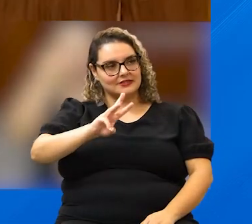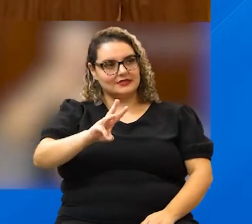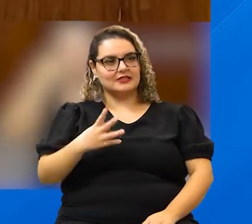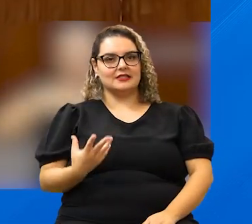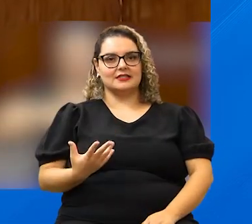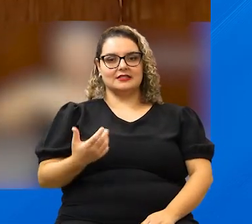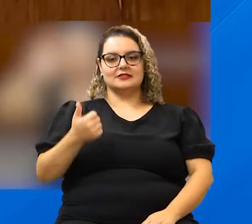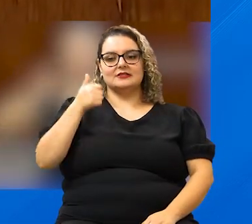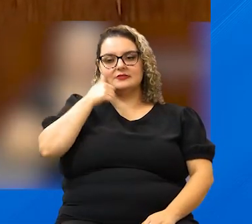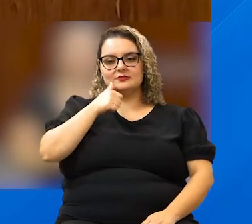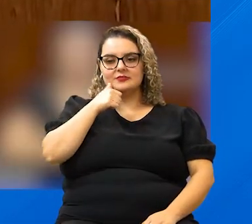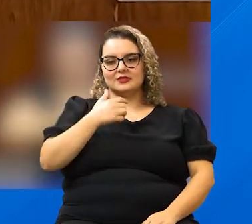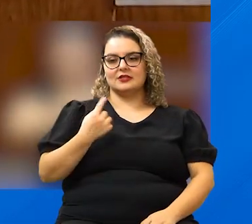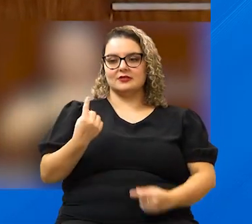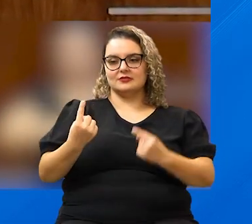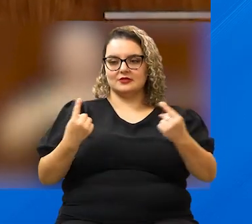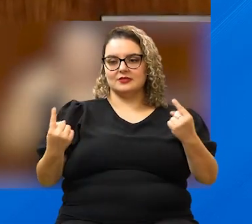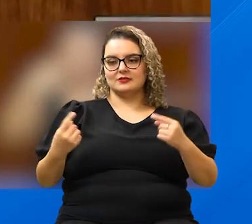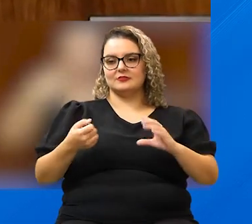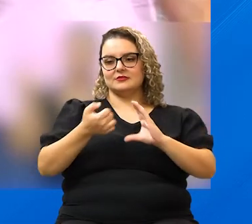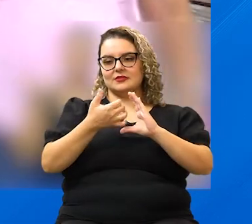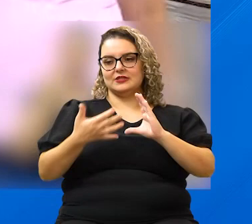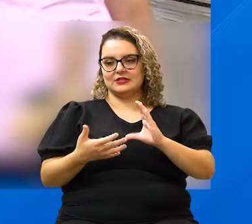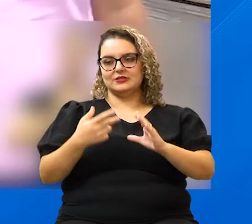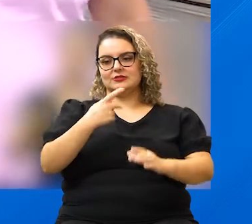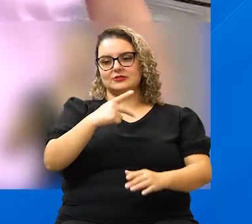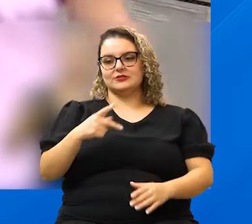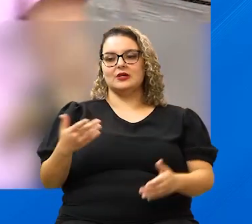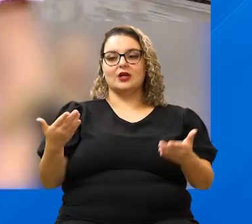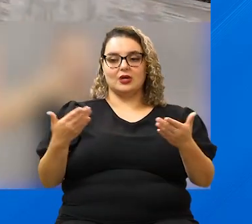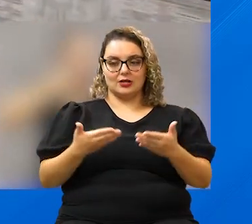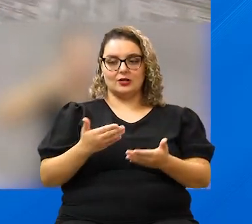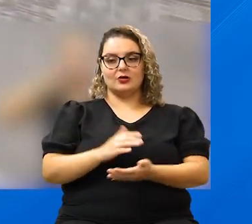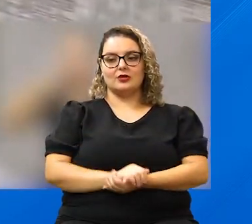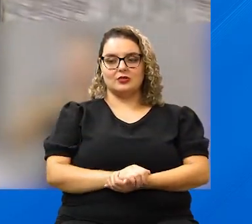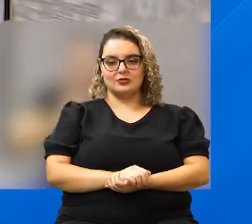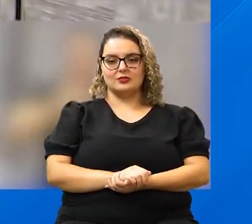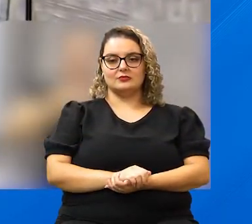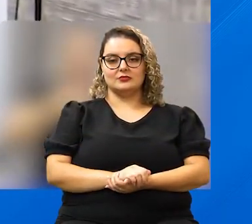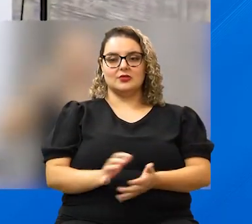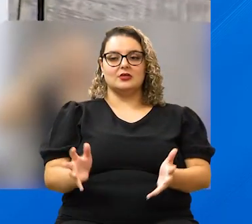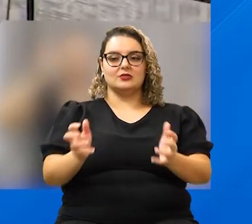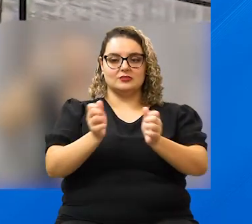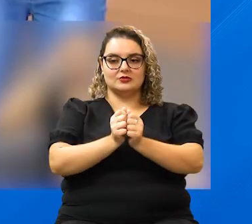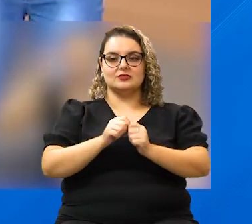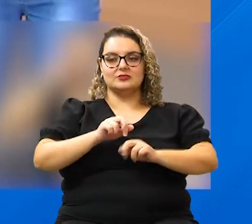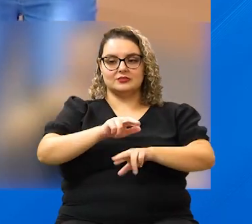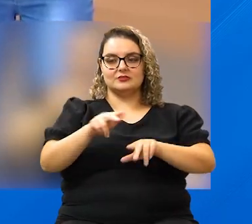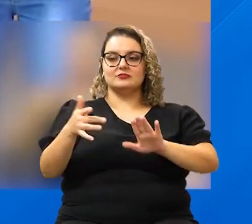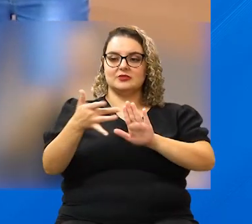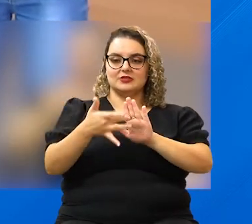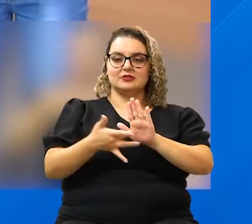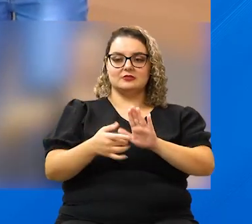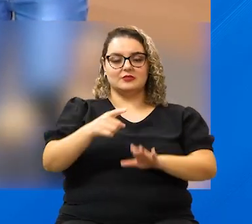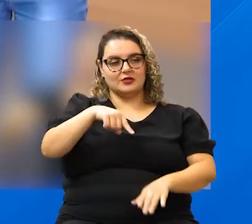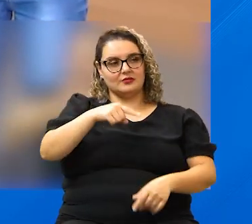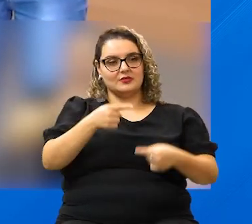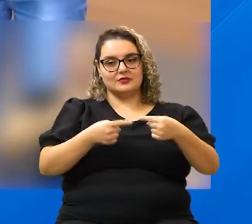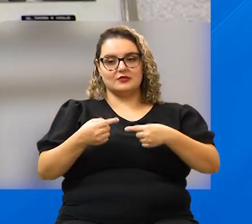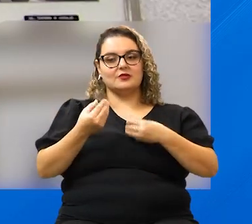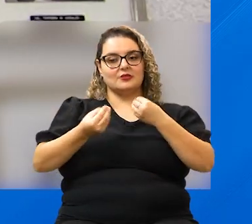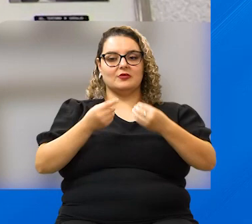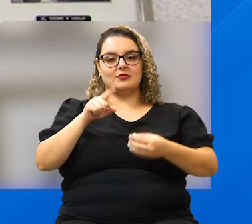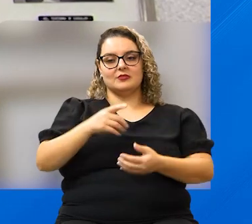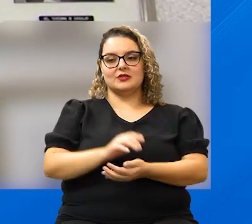em muitas das pautas que vocês discutem aqui. Como é isso para você? Não, isso para mim eu acho que é muito bom. Para mim